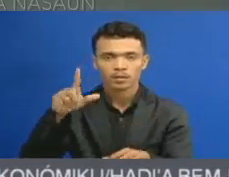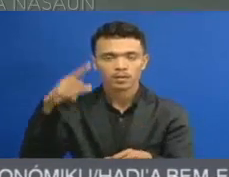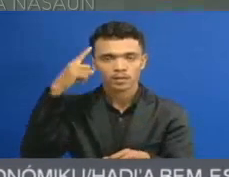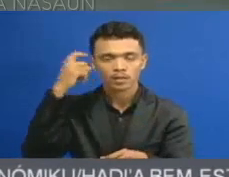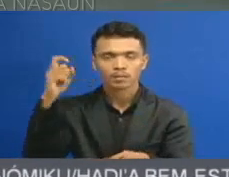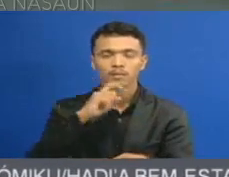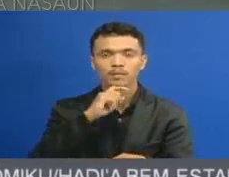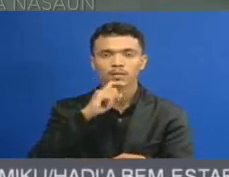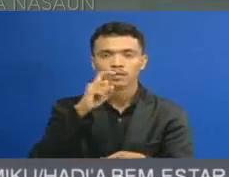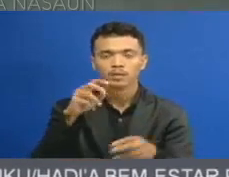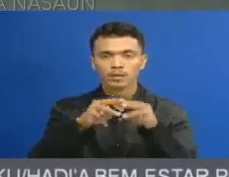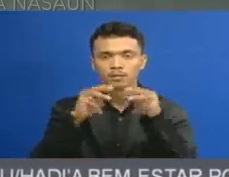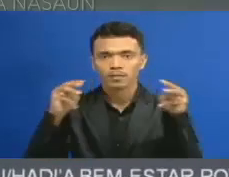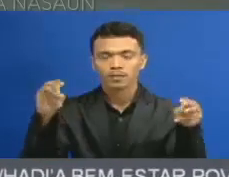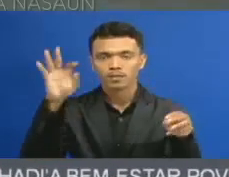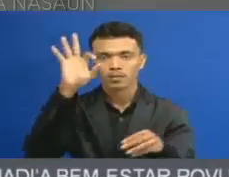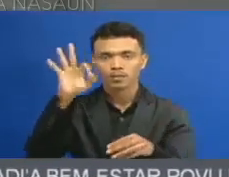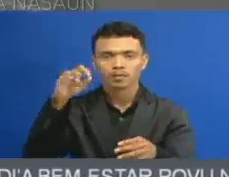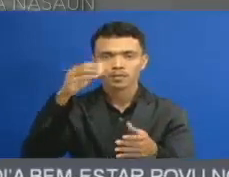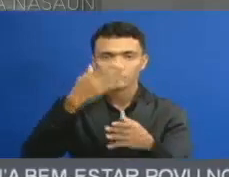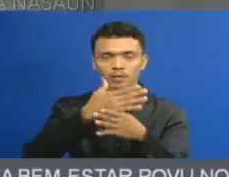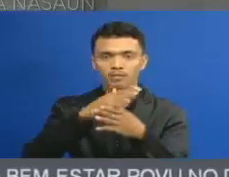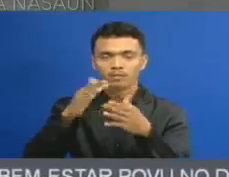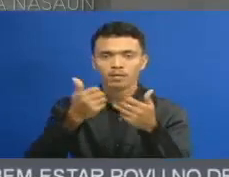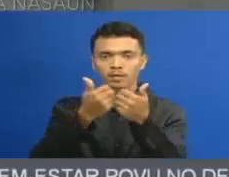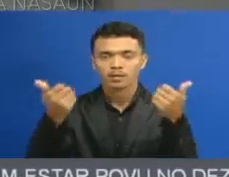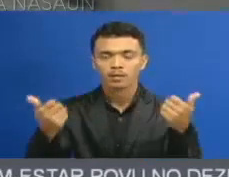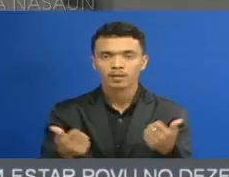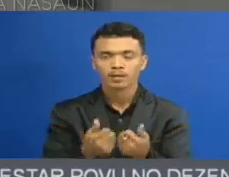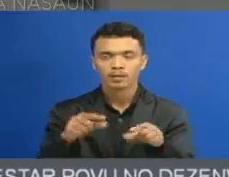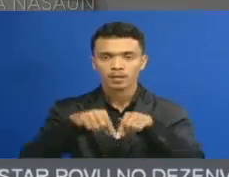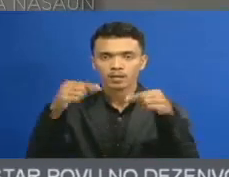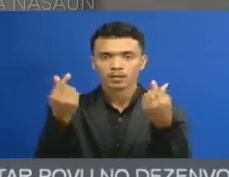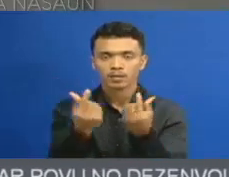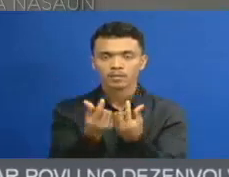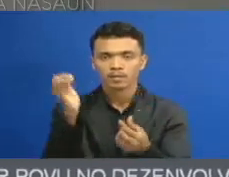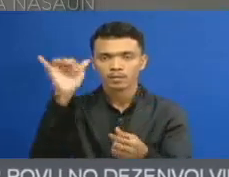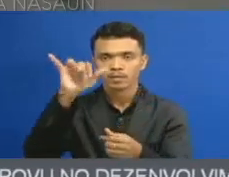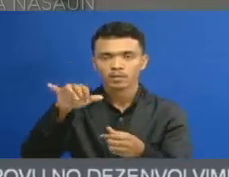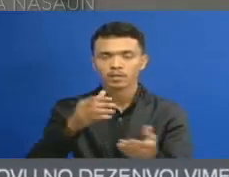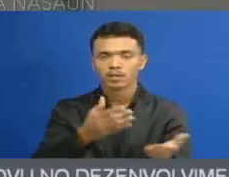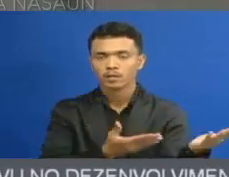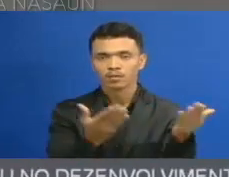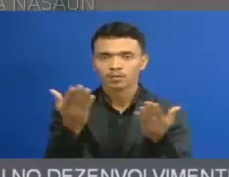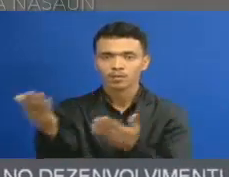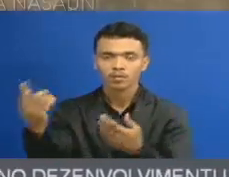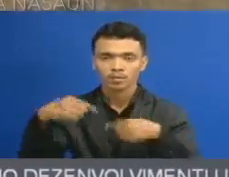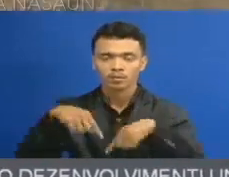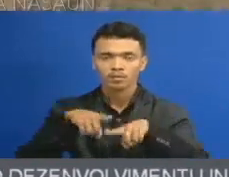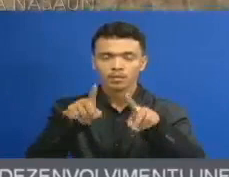tambarin homedida metro sia, nebe atu fahe babairu, equipa técnica sira, foi atumobiliza ba